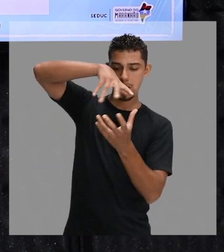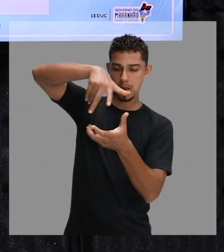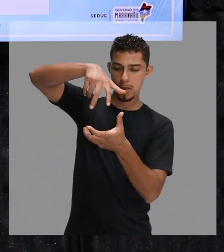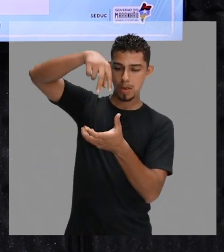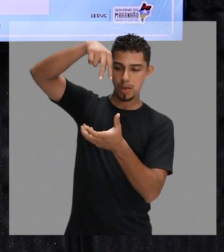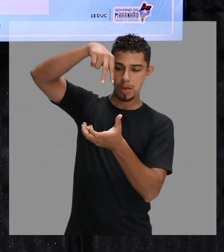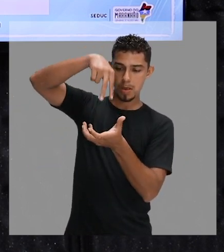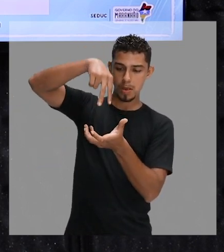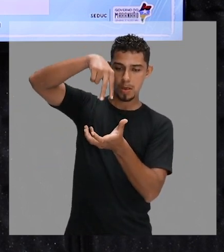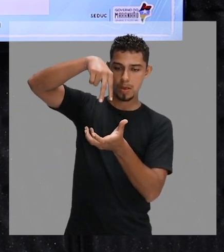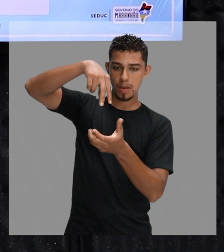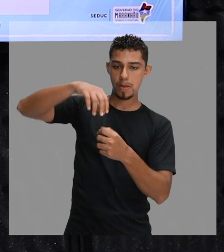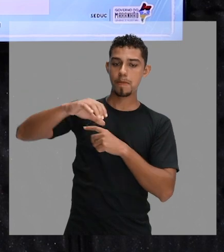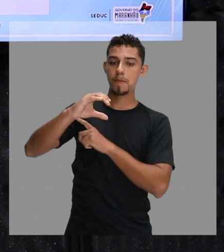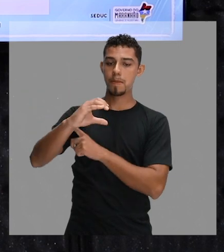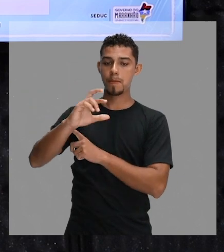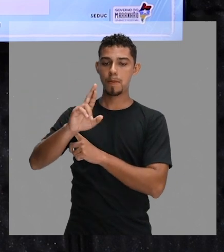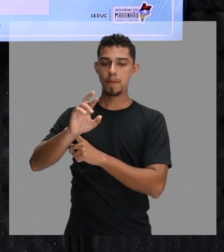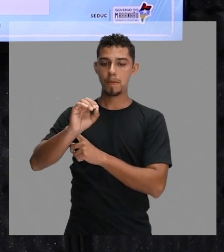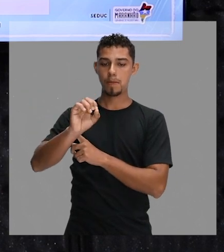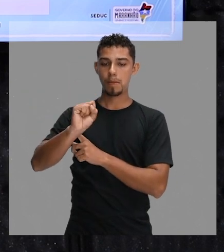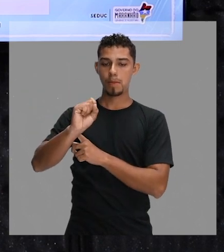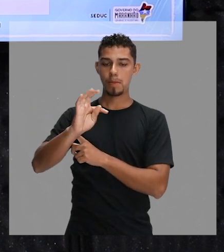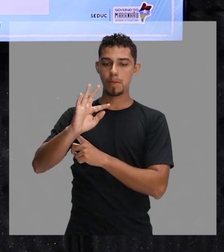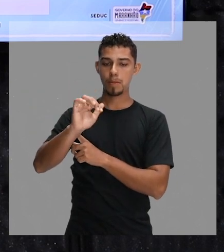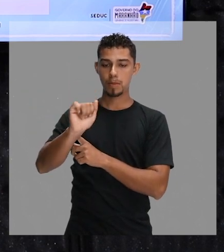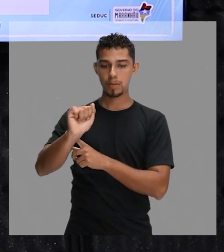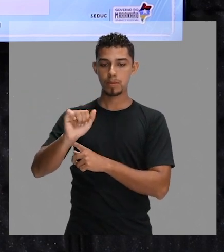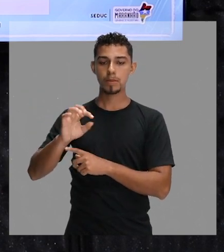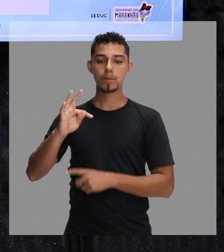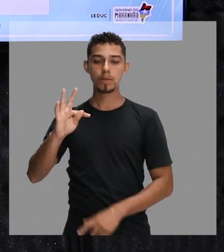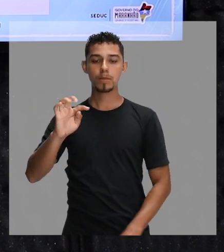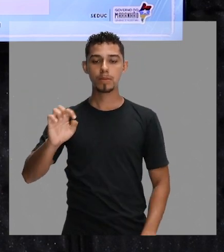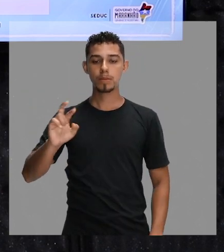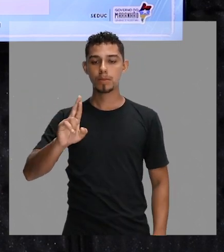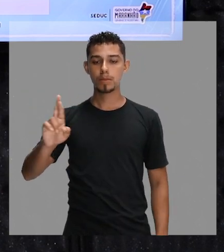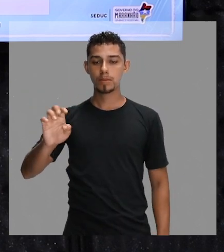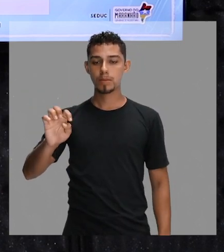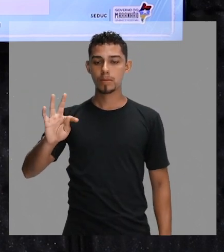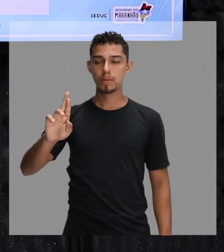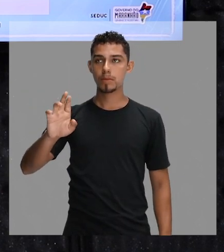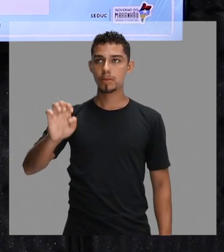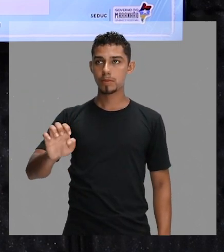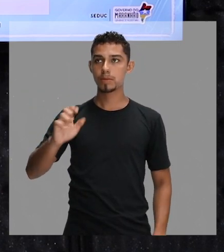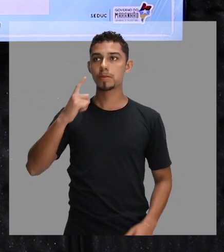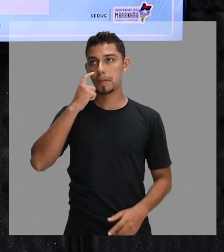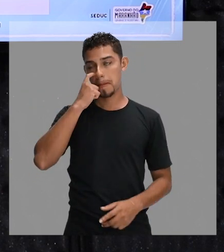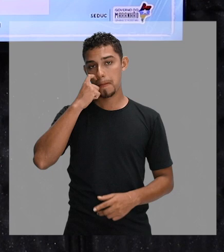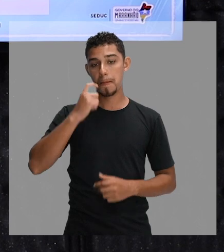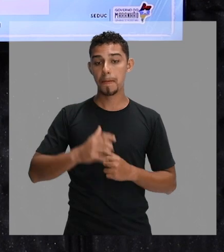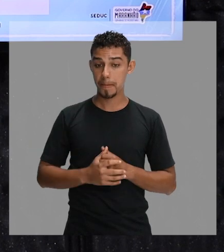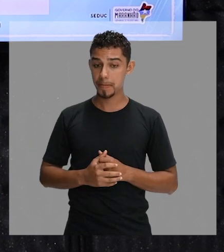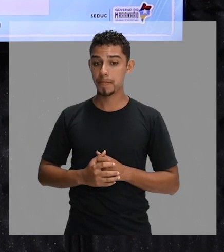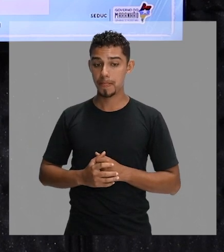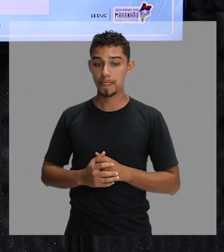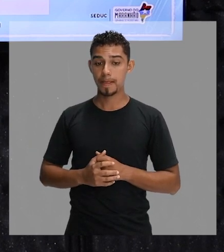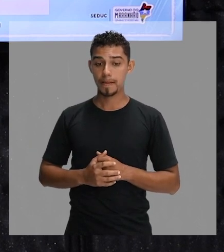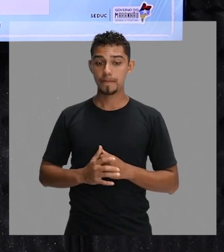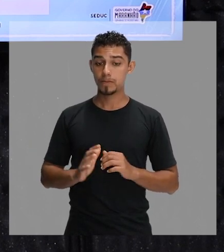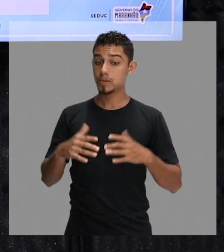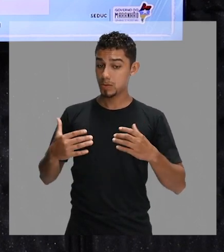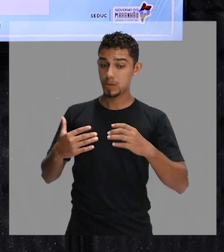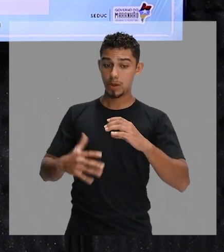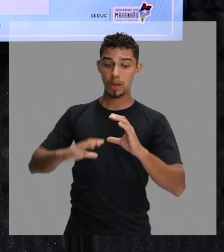com os nossos pés diretamente em contato com a crosta terrestre. E sobre